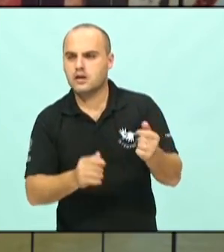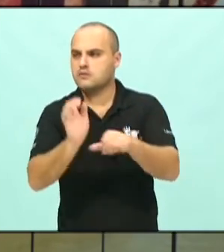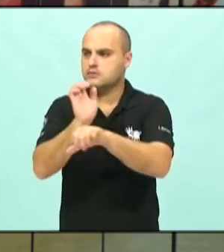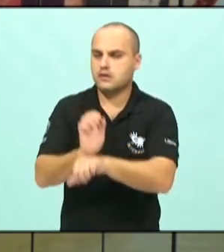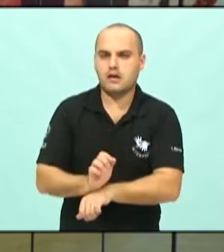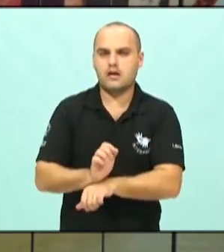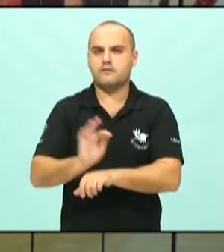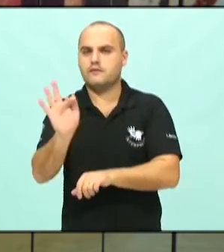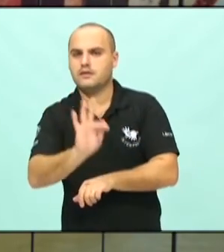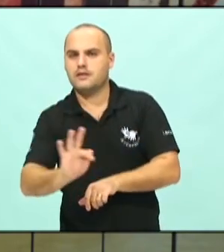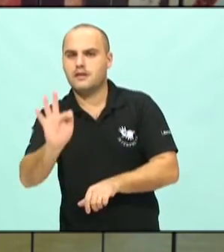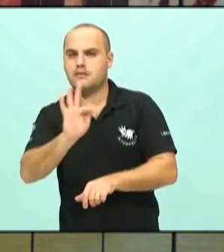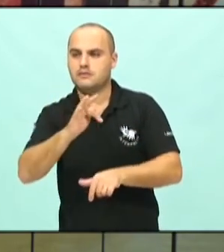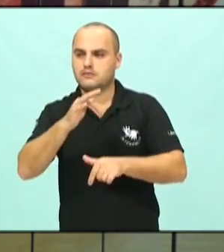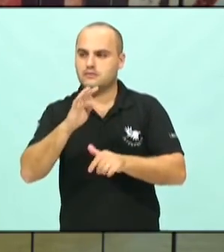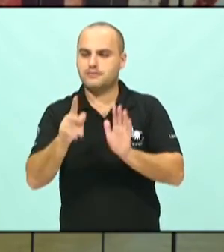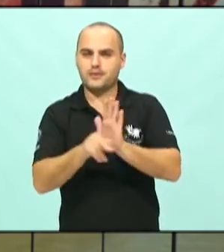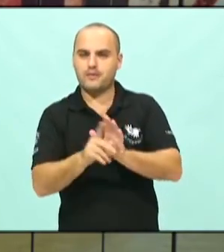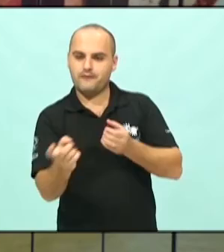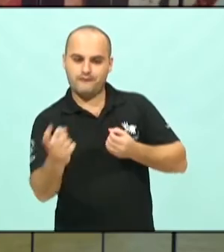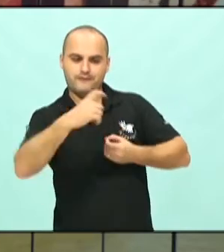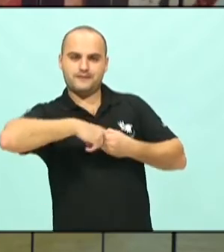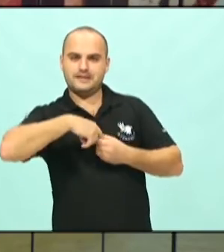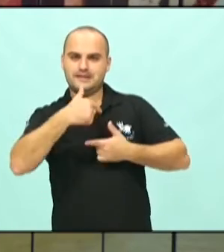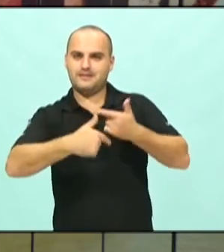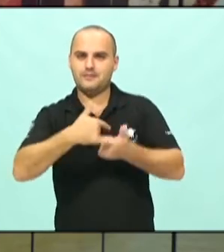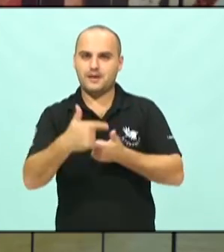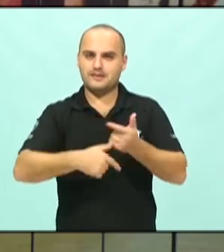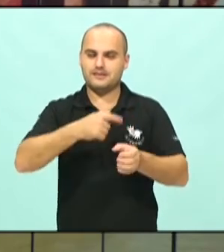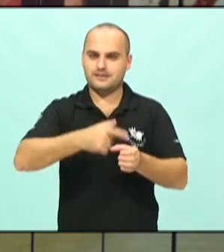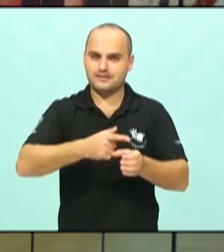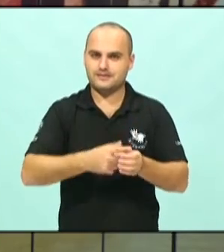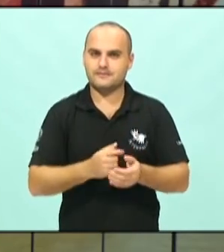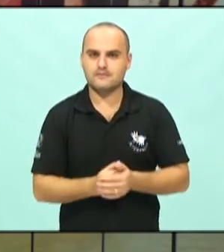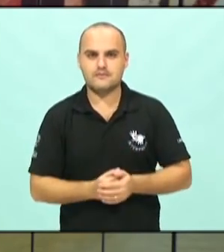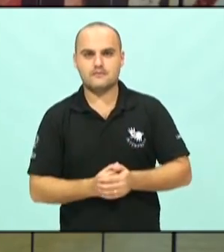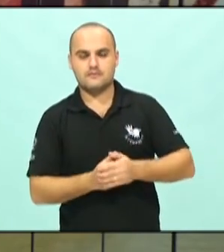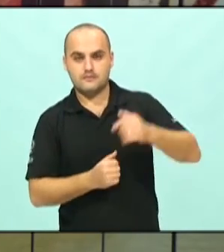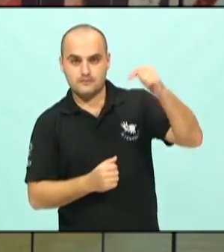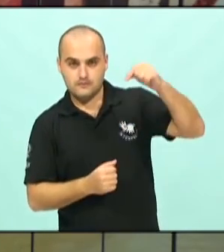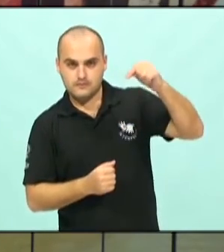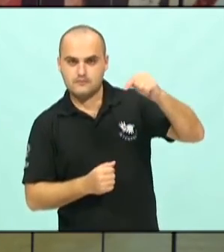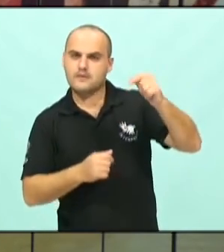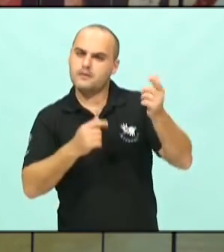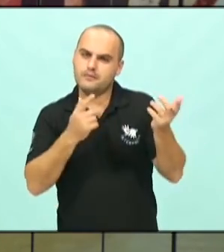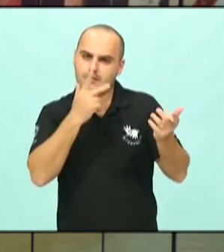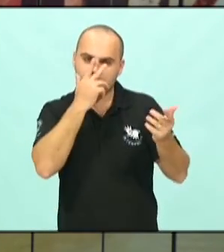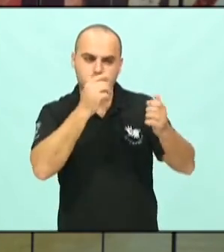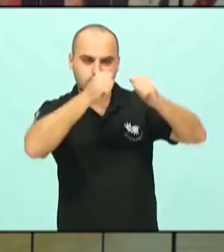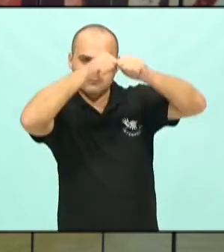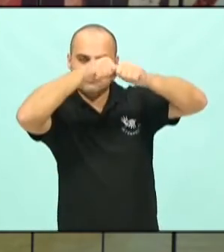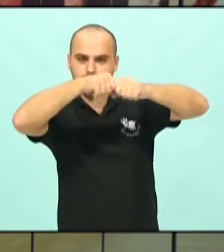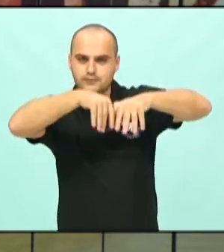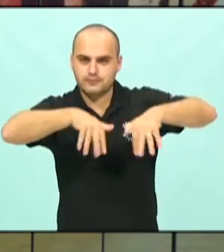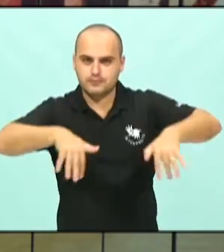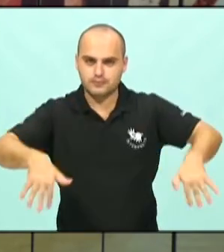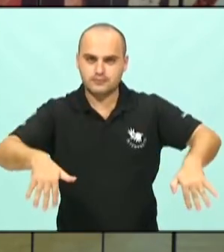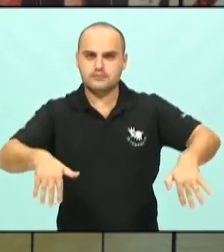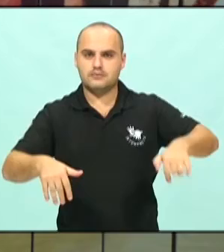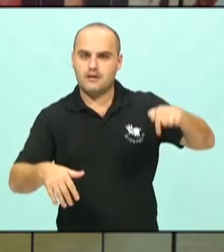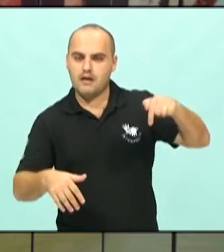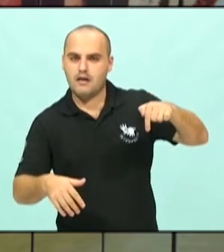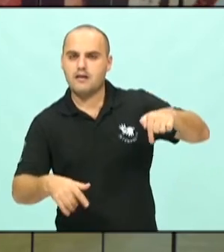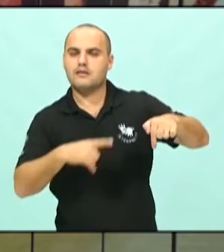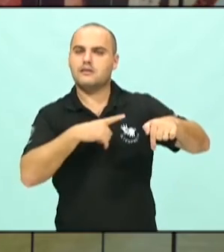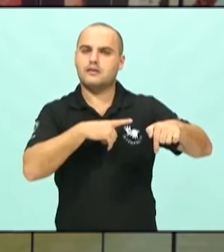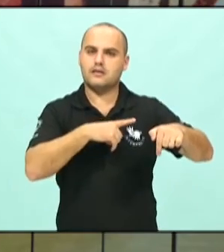estaduais, trabalhando para dentro da cidade, captando esse recurso para dentro, e abaixo desse guarda-chuva, vamos chamar assim, onde a superintendência está